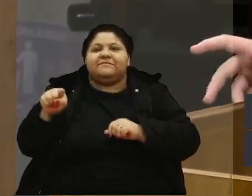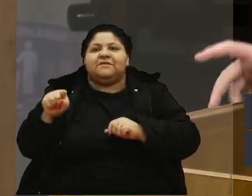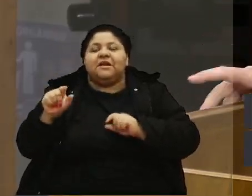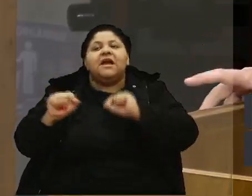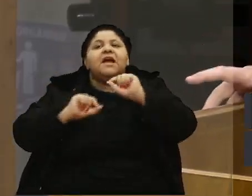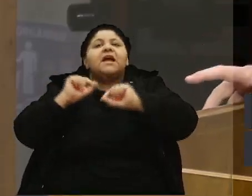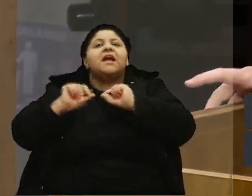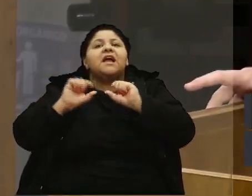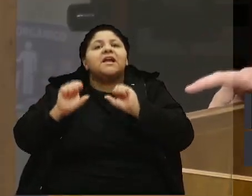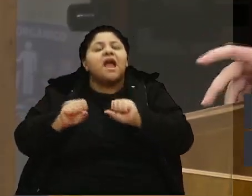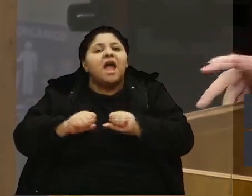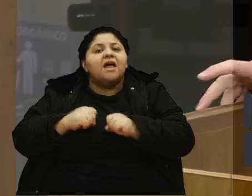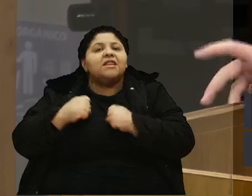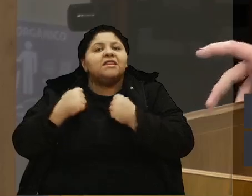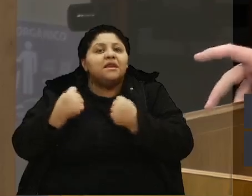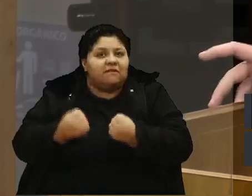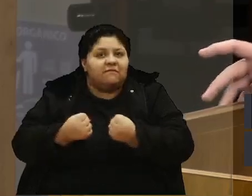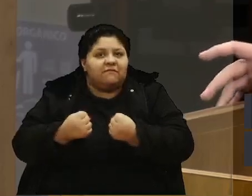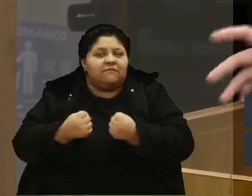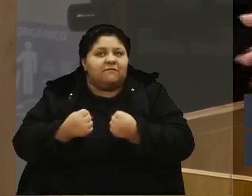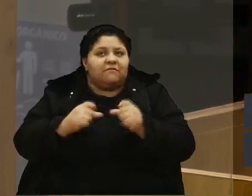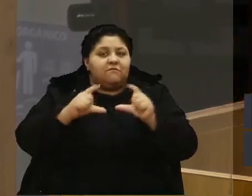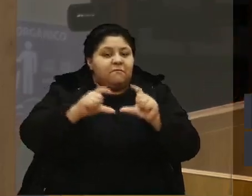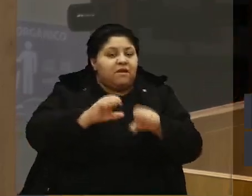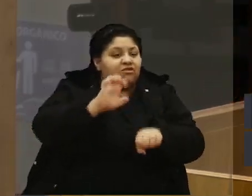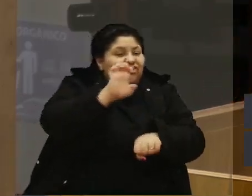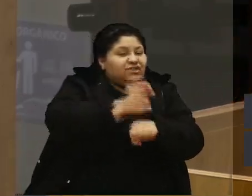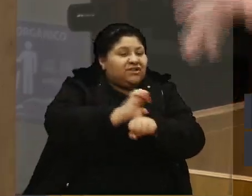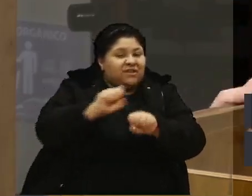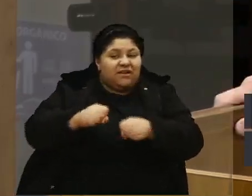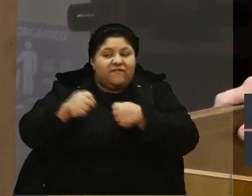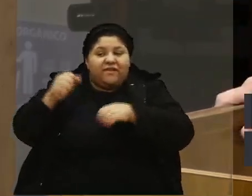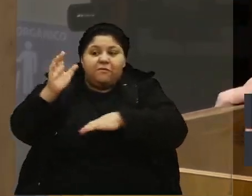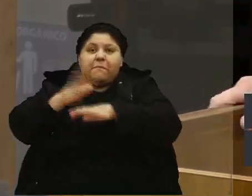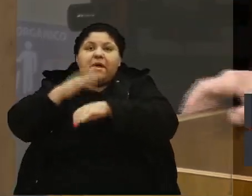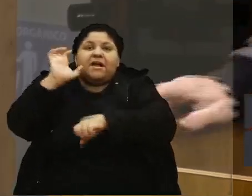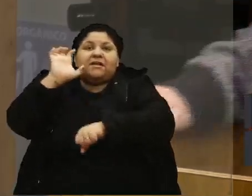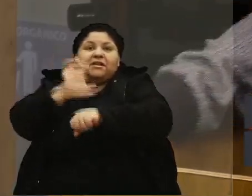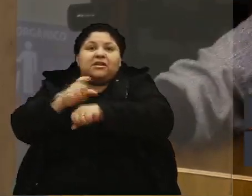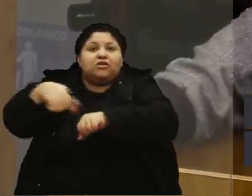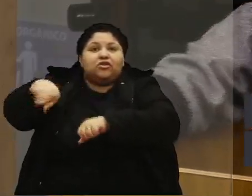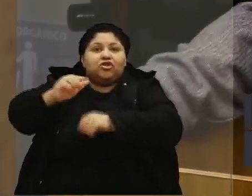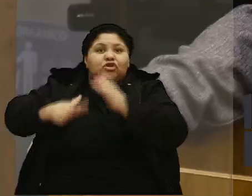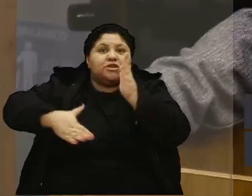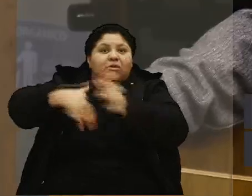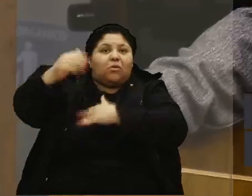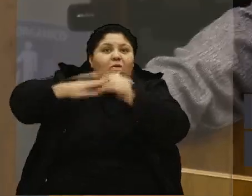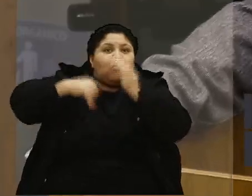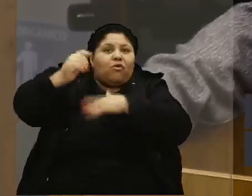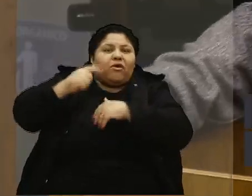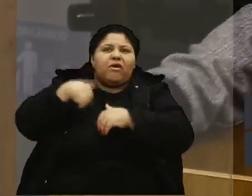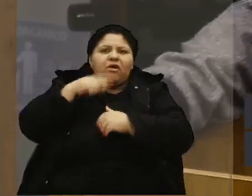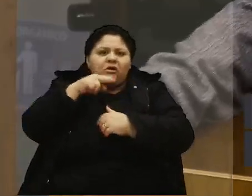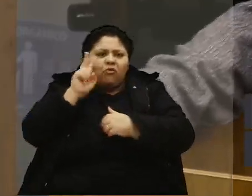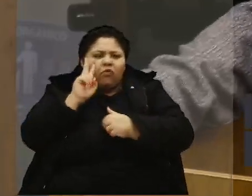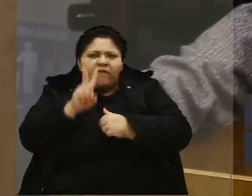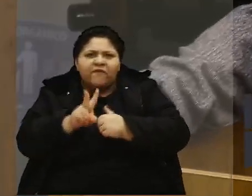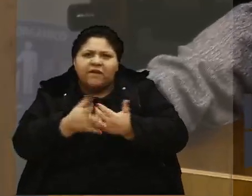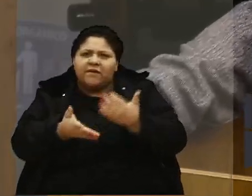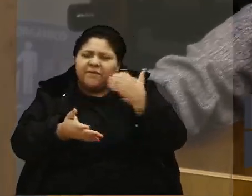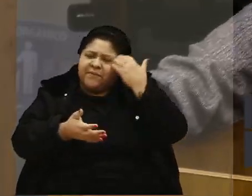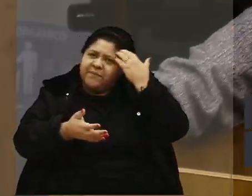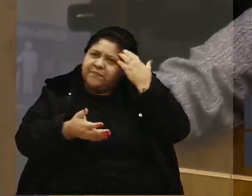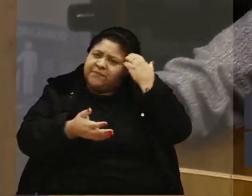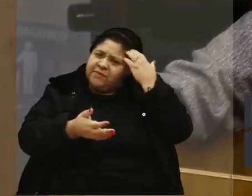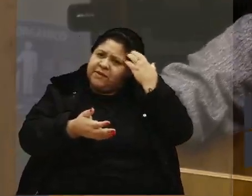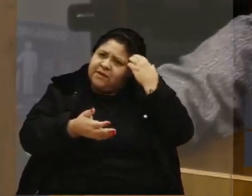quem defende menos Estado e quem defende mais Estado e o que nós estamos construindo. Eu nunca vi ninguém